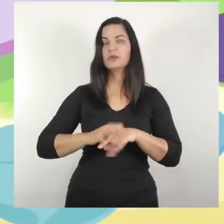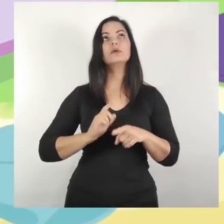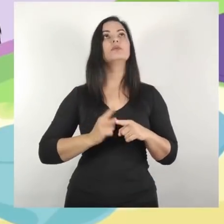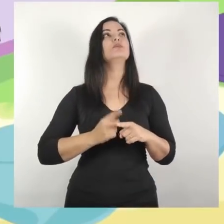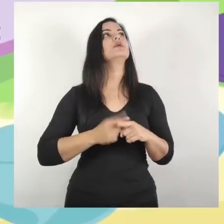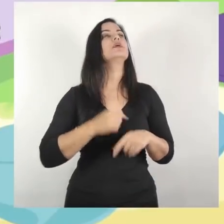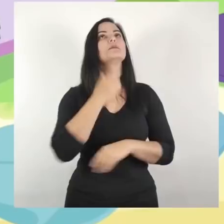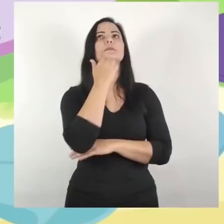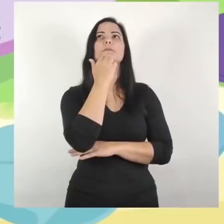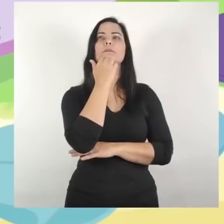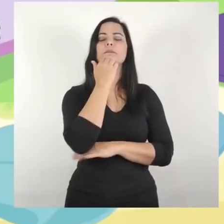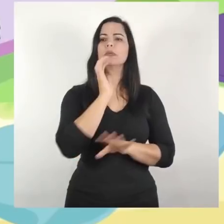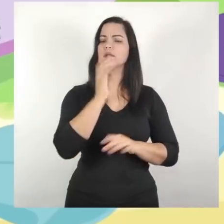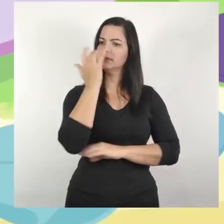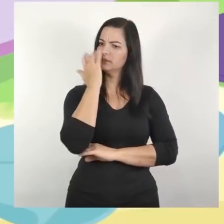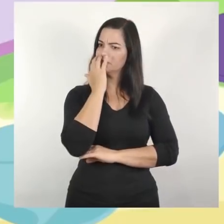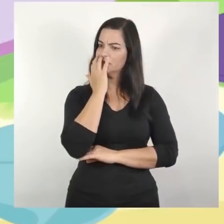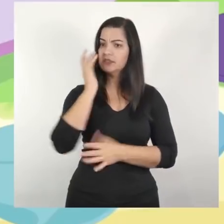porque...